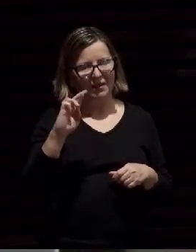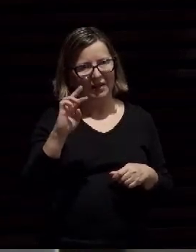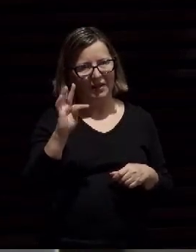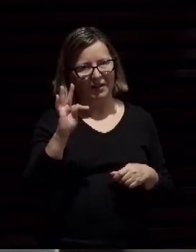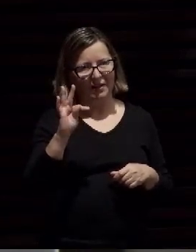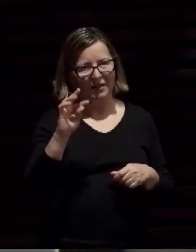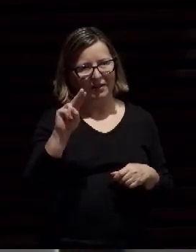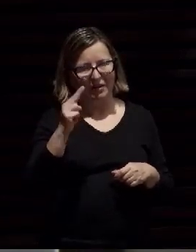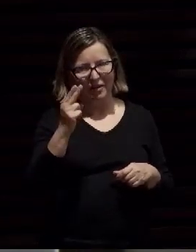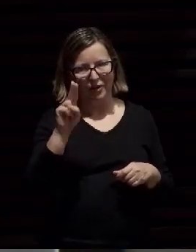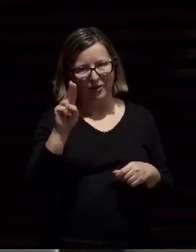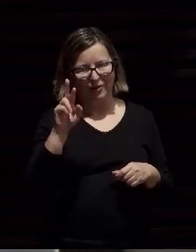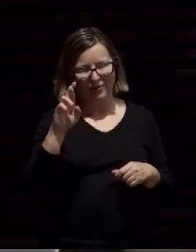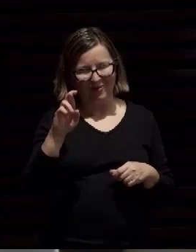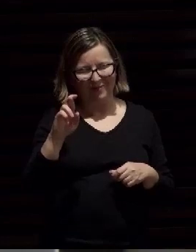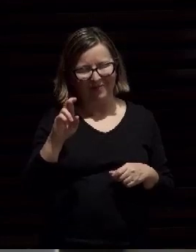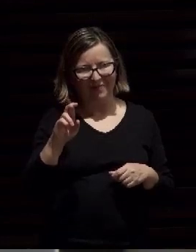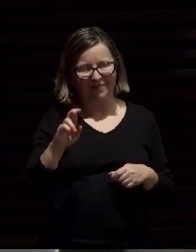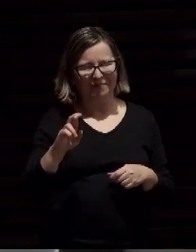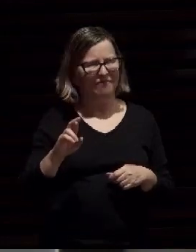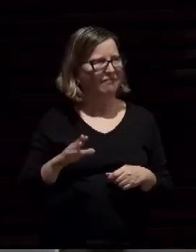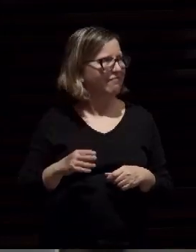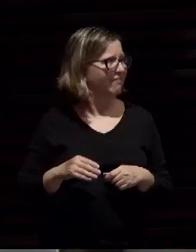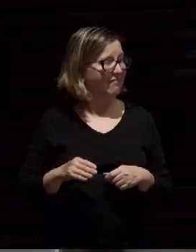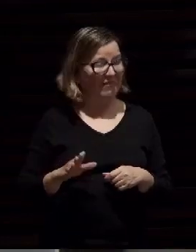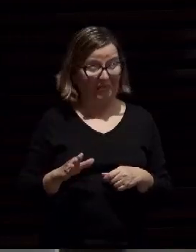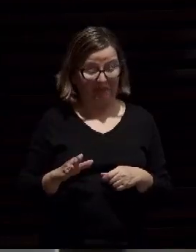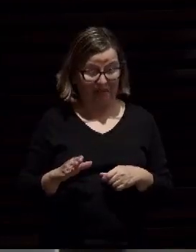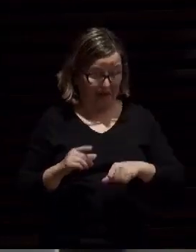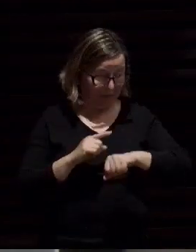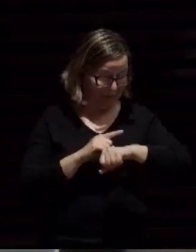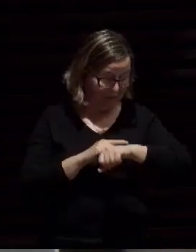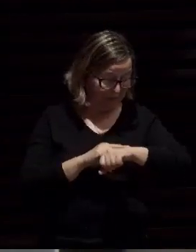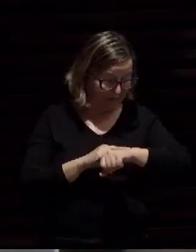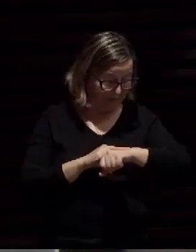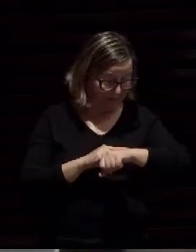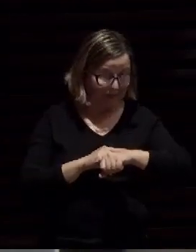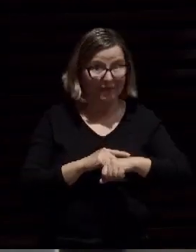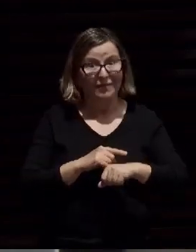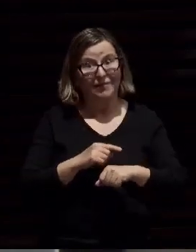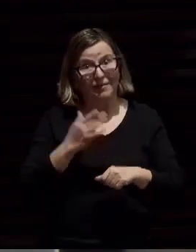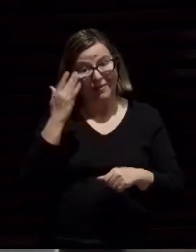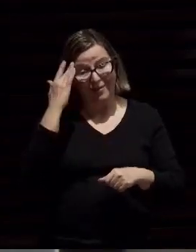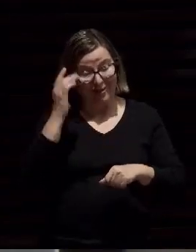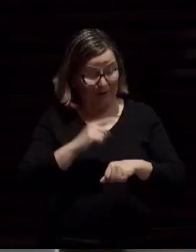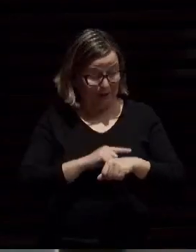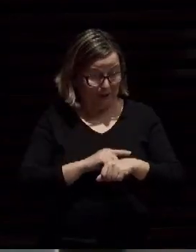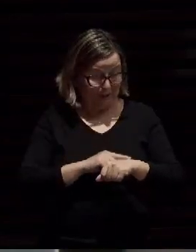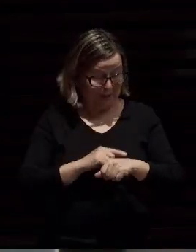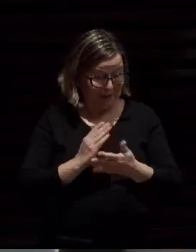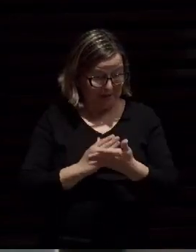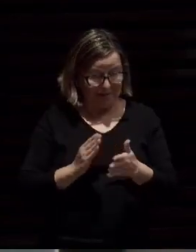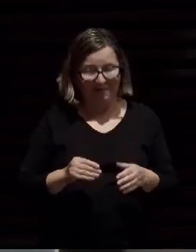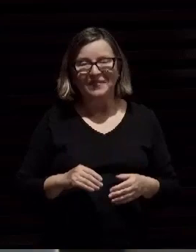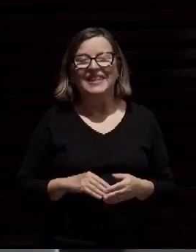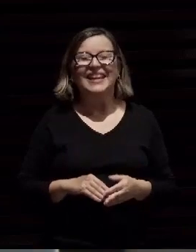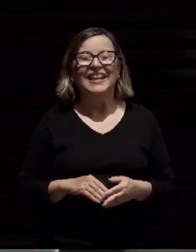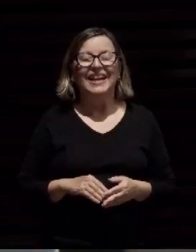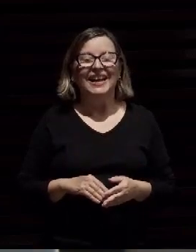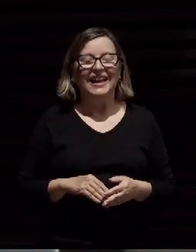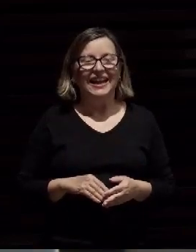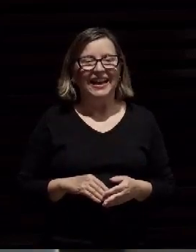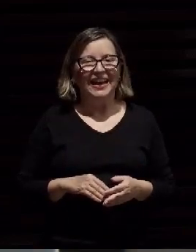recebeu, eu não marquei a hora de começar, estou perdido aqui, mas eu já acabo. Dr.